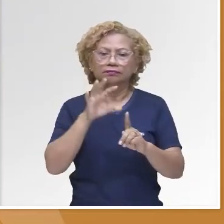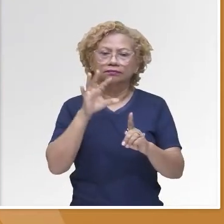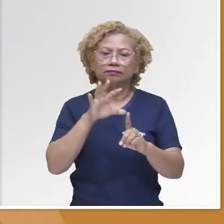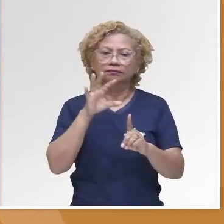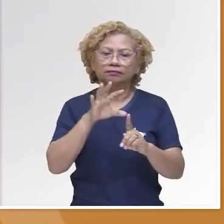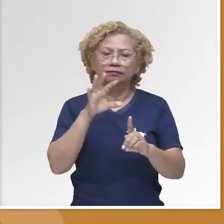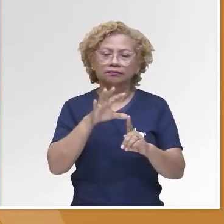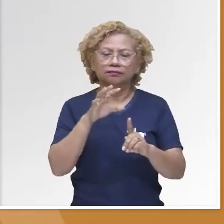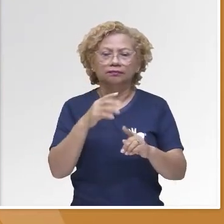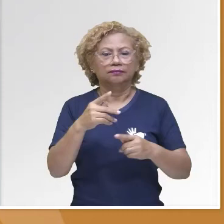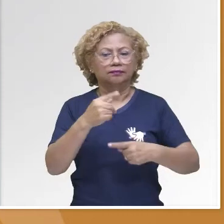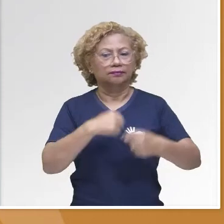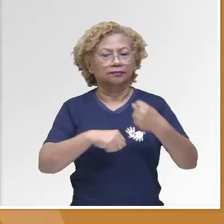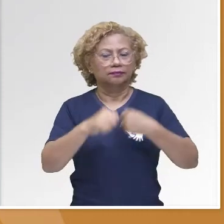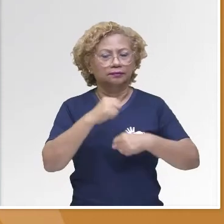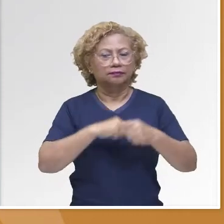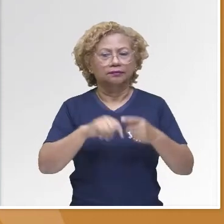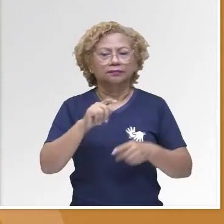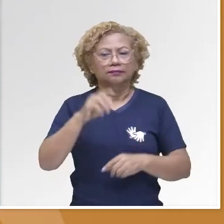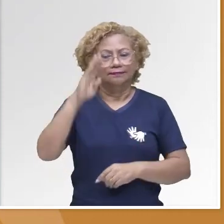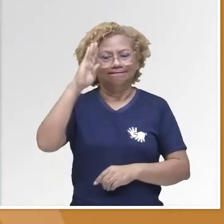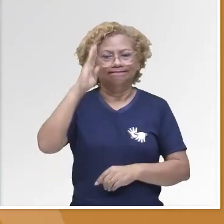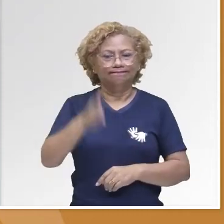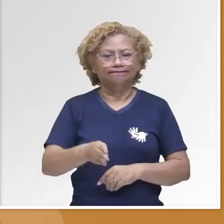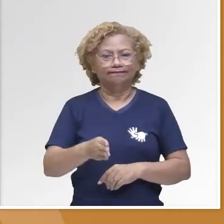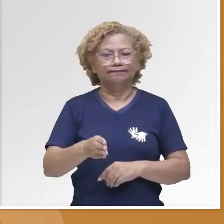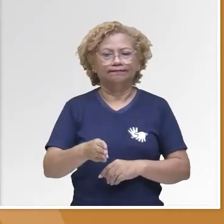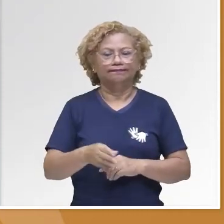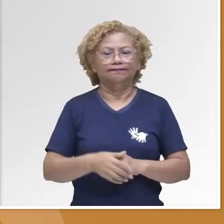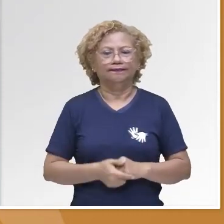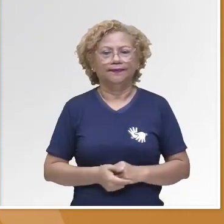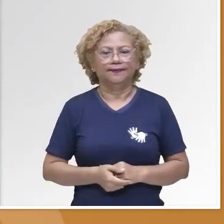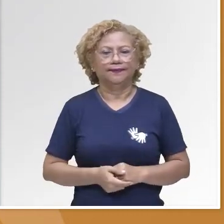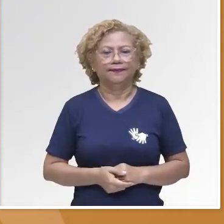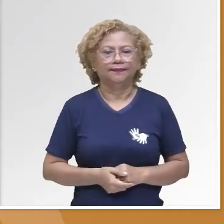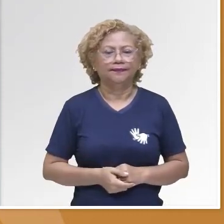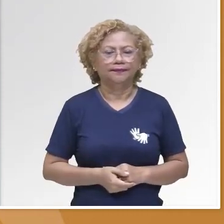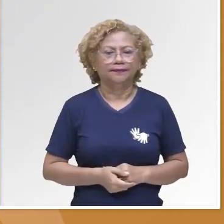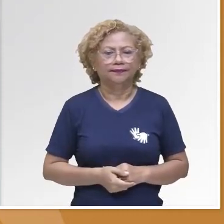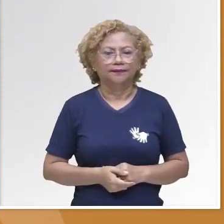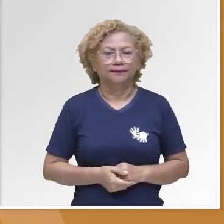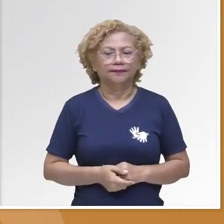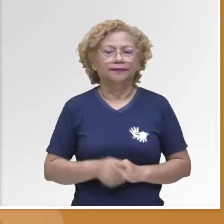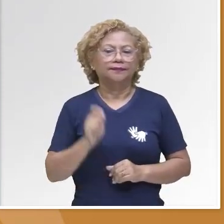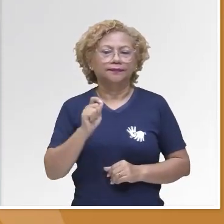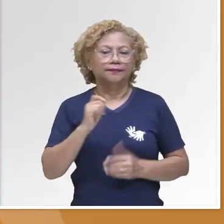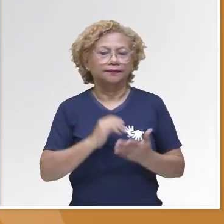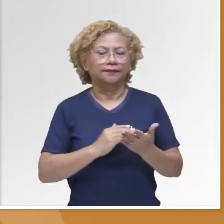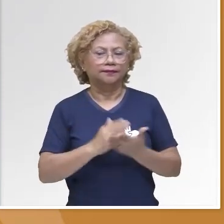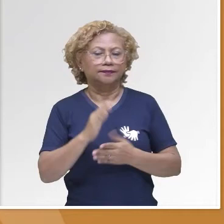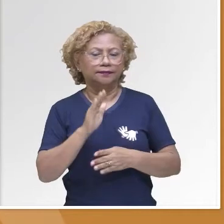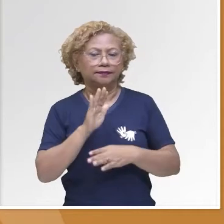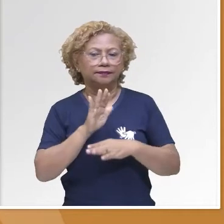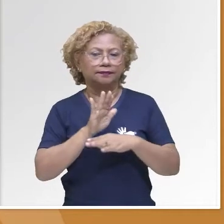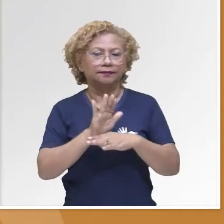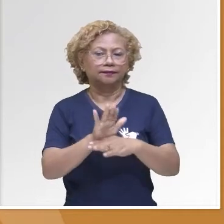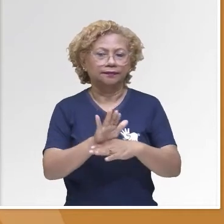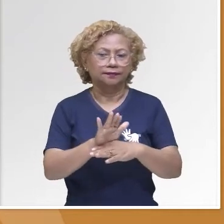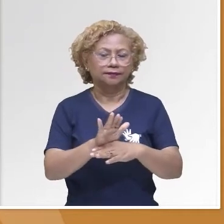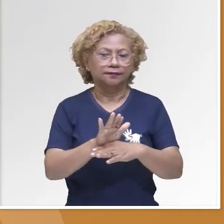economia, uma influência diretamente através da ajuda financeira dos Estados Unidos e do